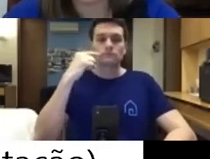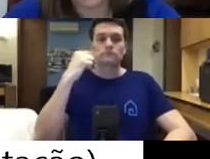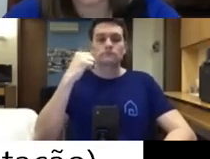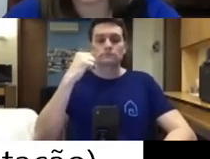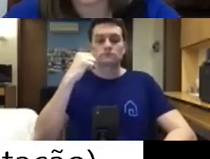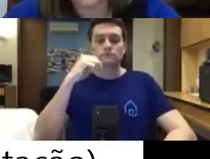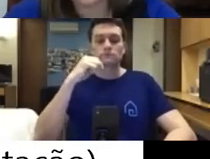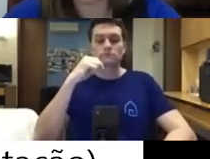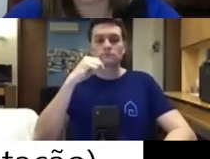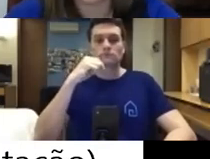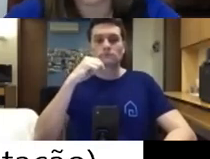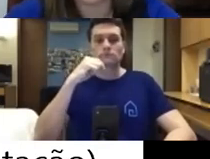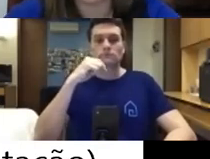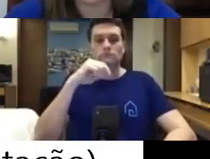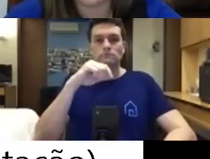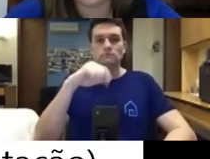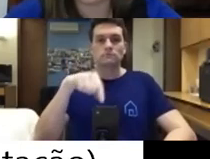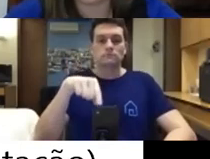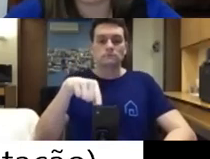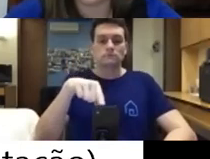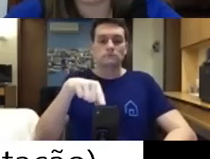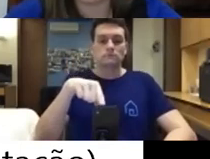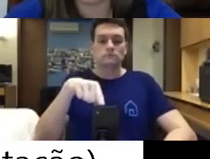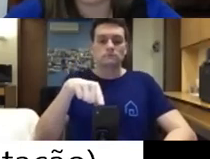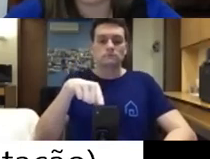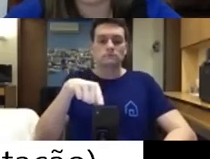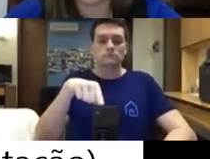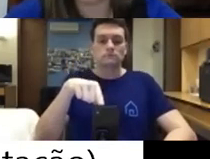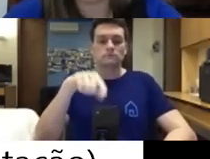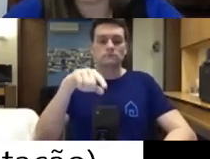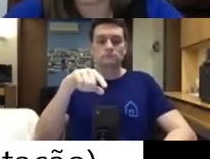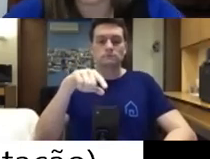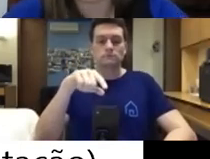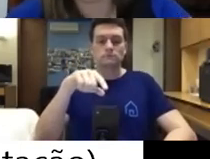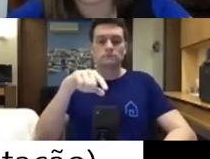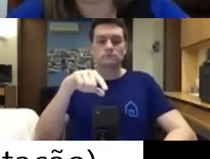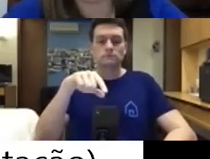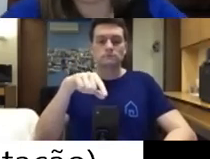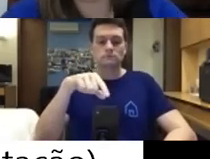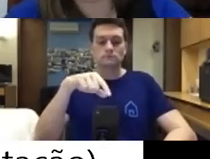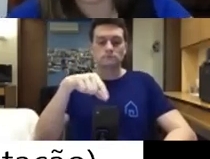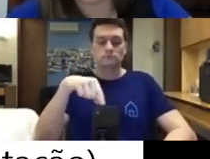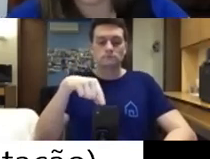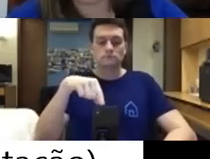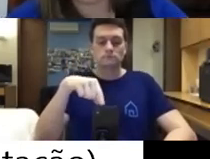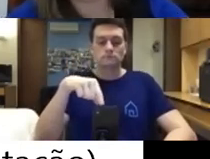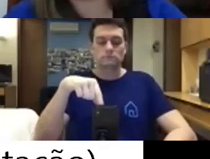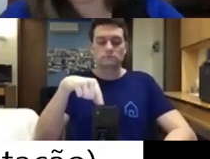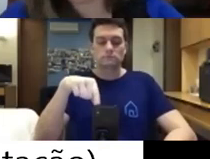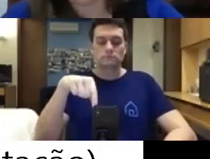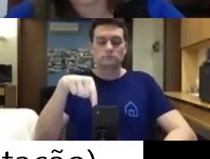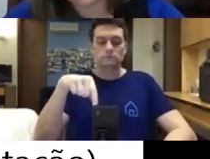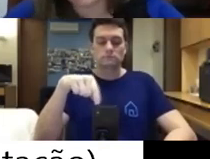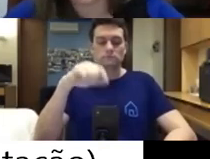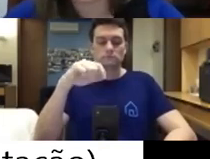E quando acontecer a reidratação, a gente vai ter um produto com um volume muito maior. Então, a gente vai ter expansão aqui e pode